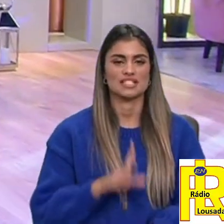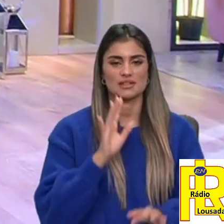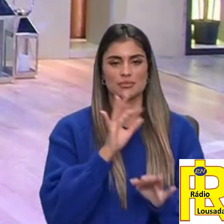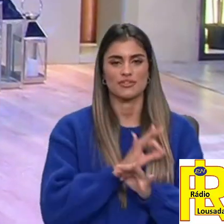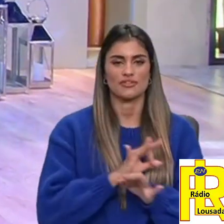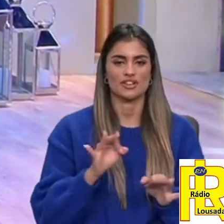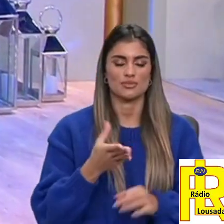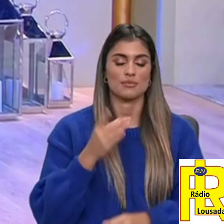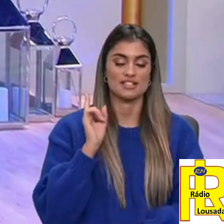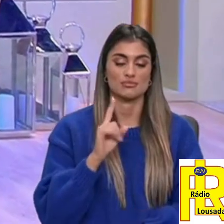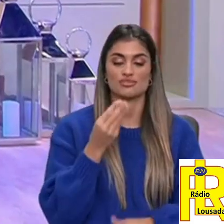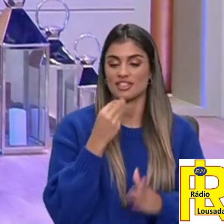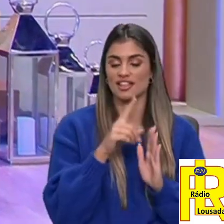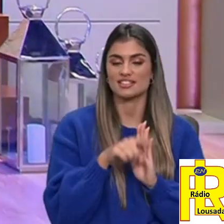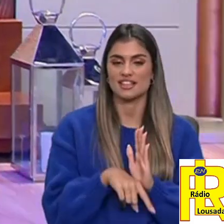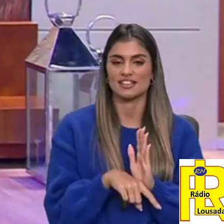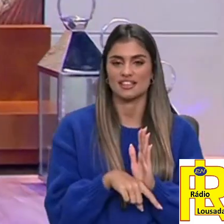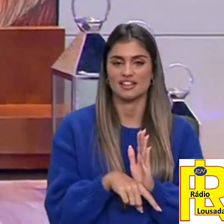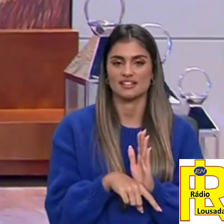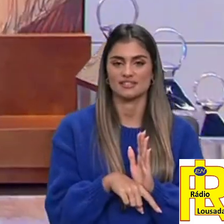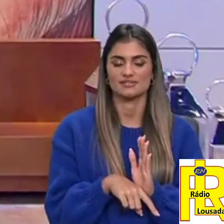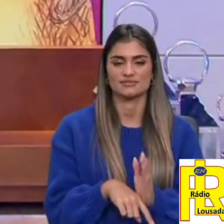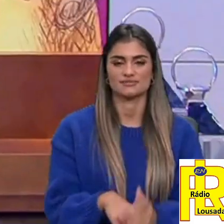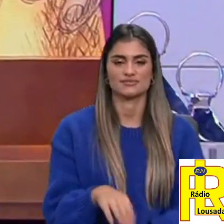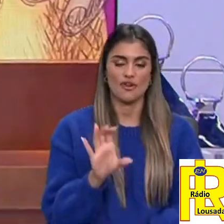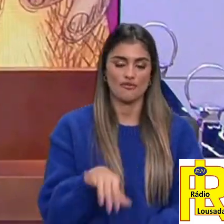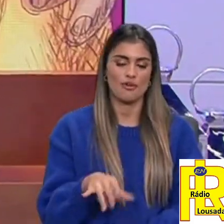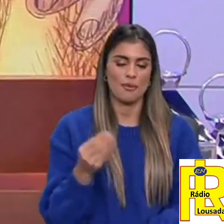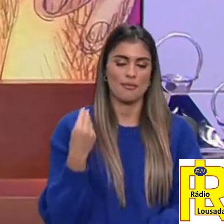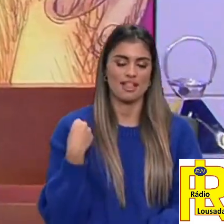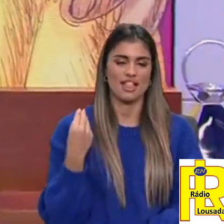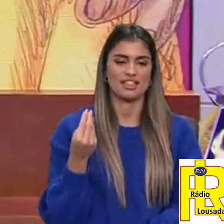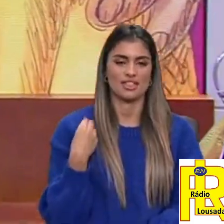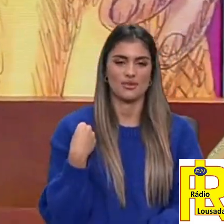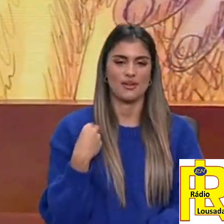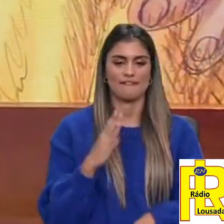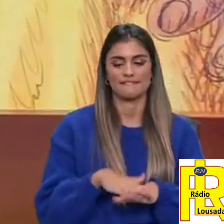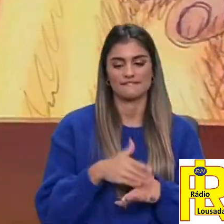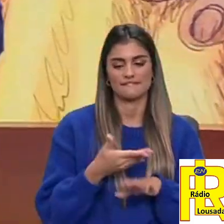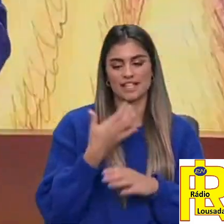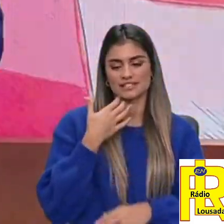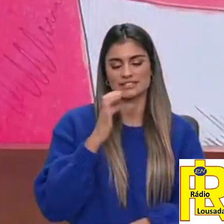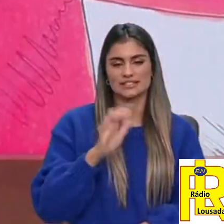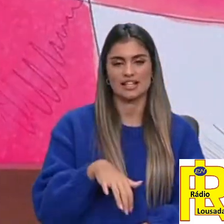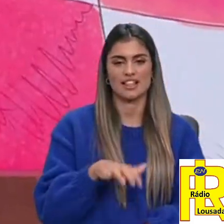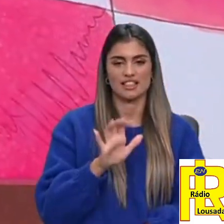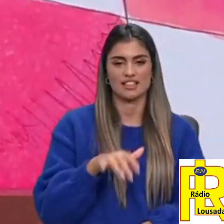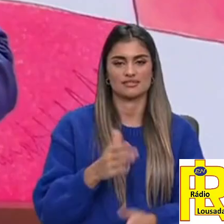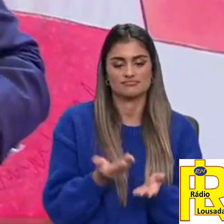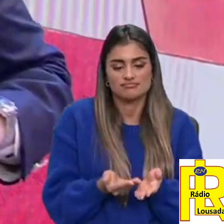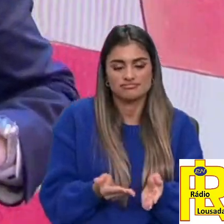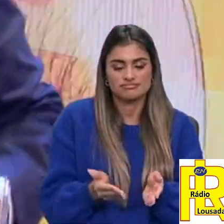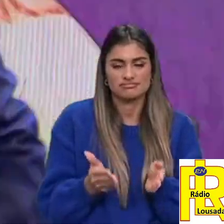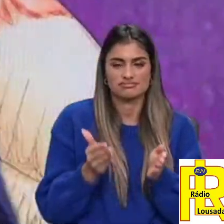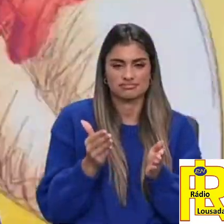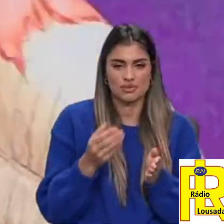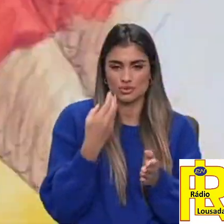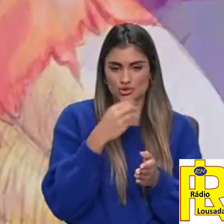que a receita ganhe pelo dan castiço. Há que reforçar a salga, basta que metas na malga, põe tudo no